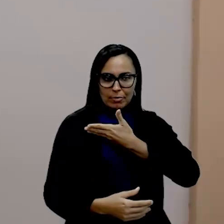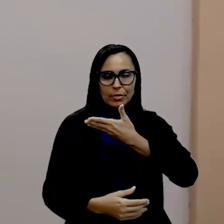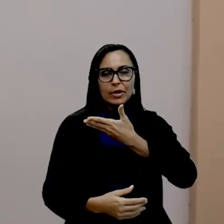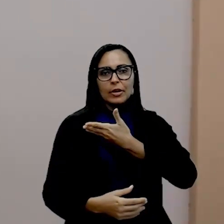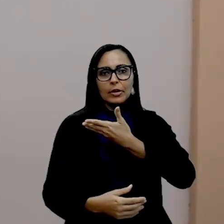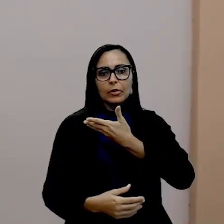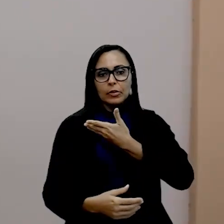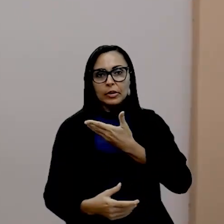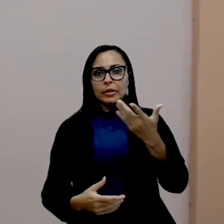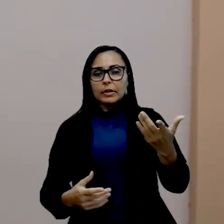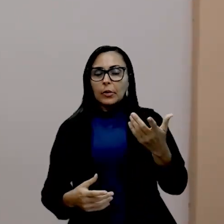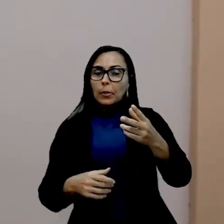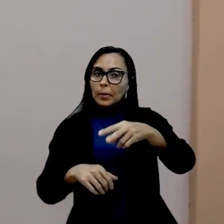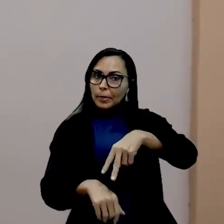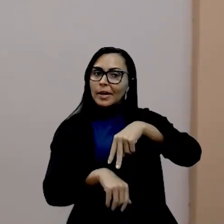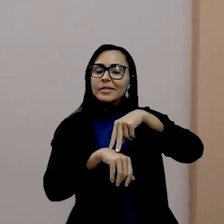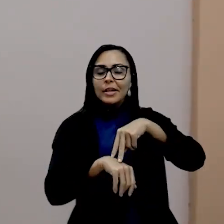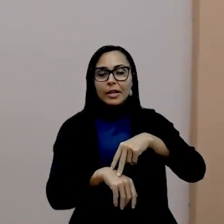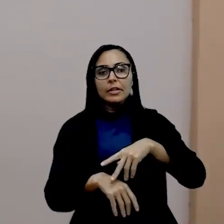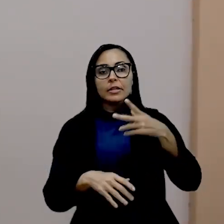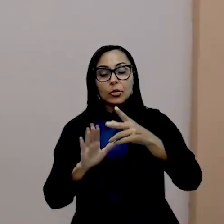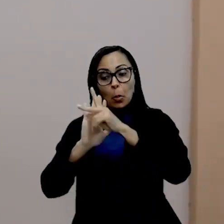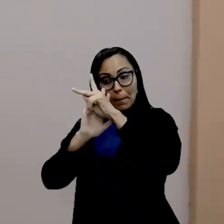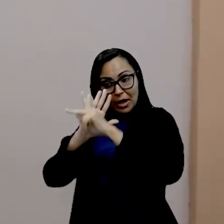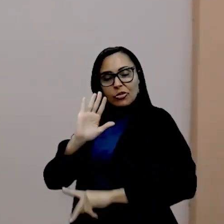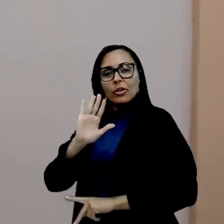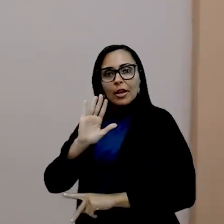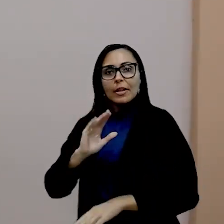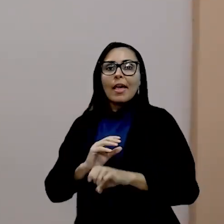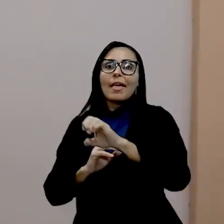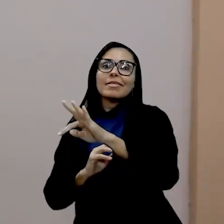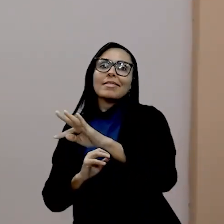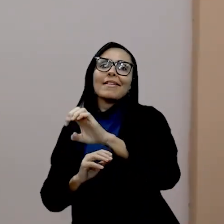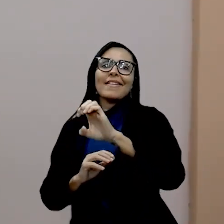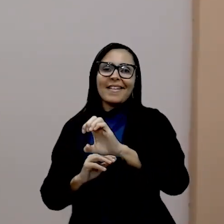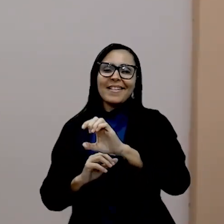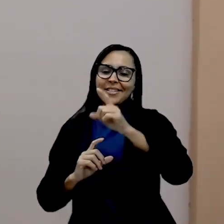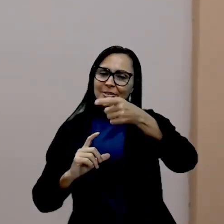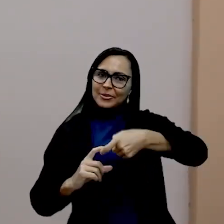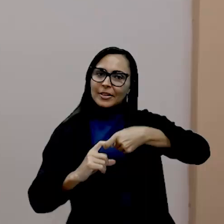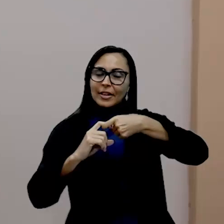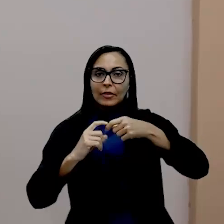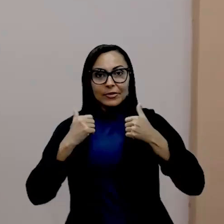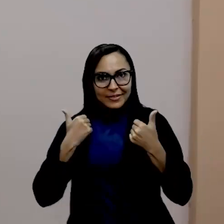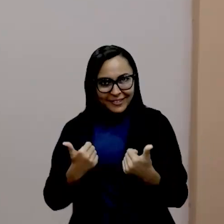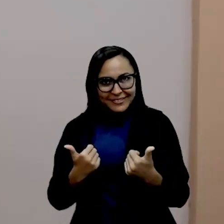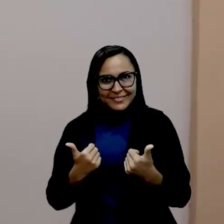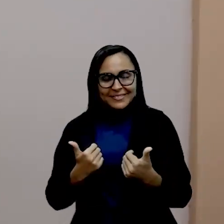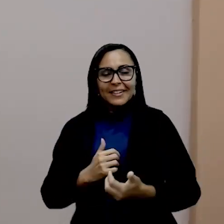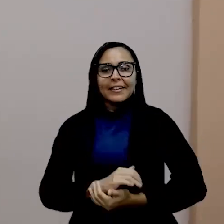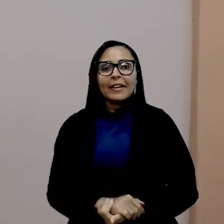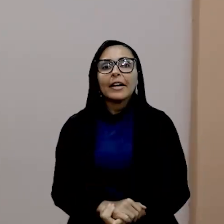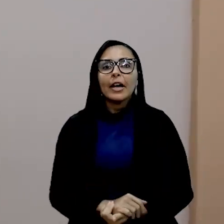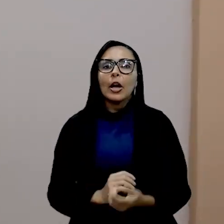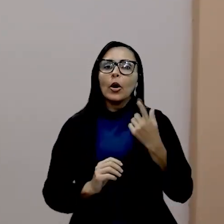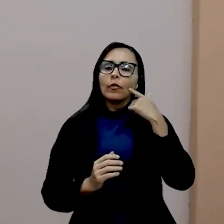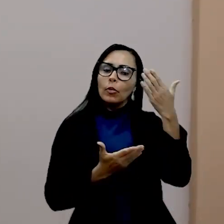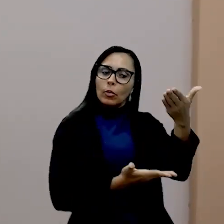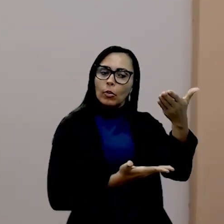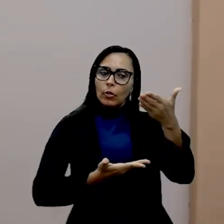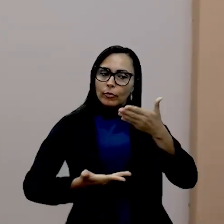um presente, né, do projeto ETE Sustentável, tá certo? Então, eu vou